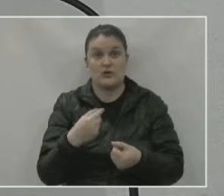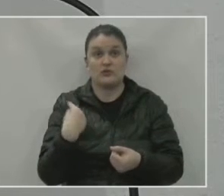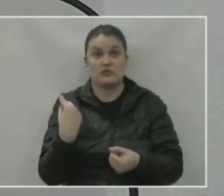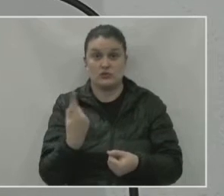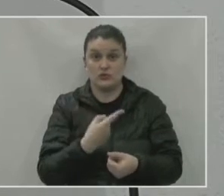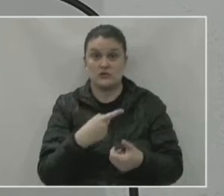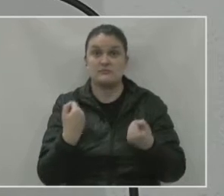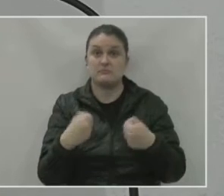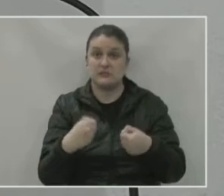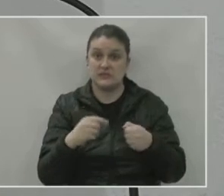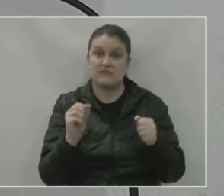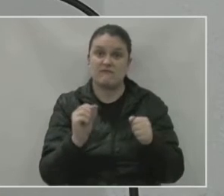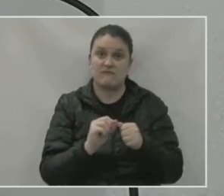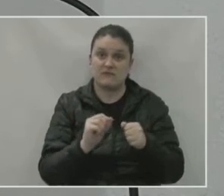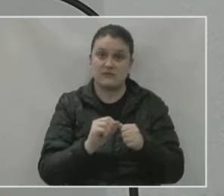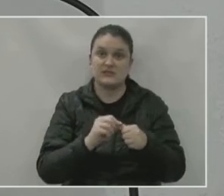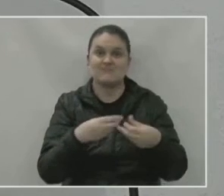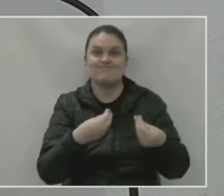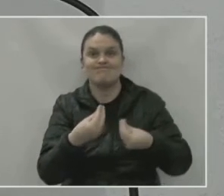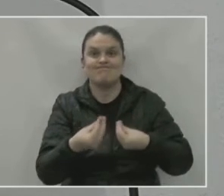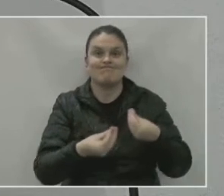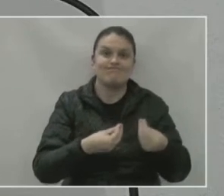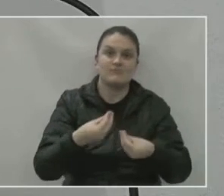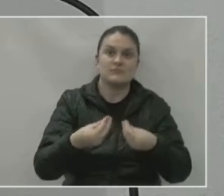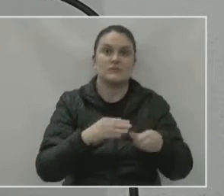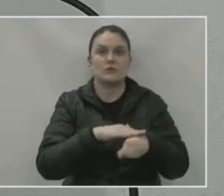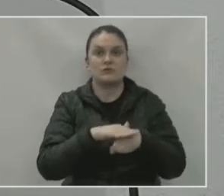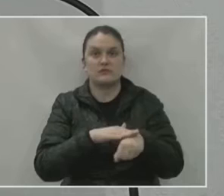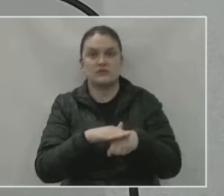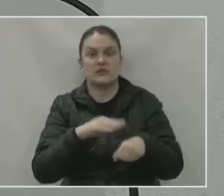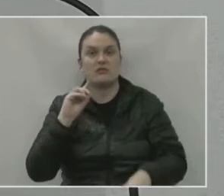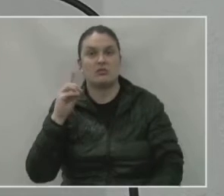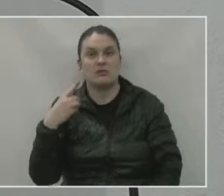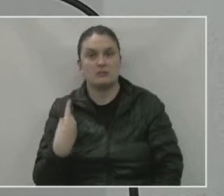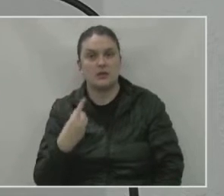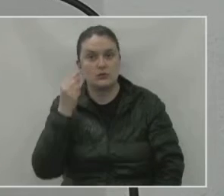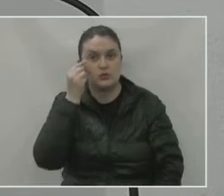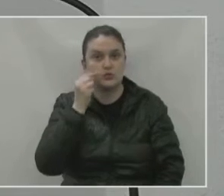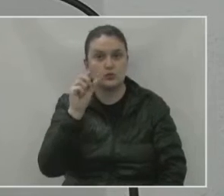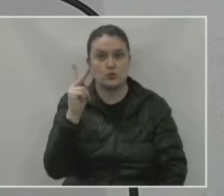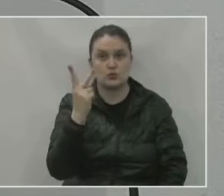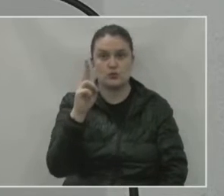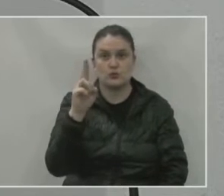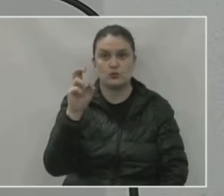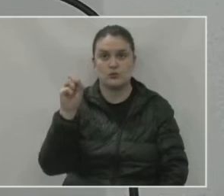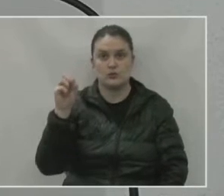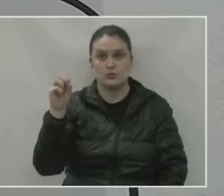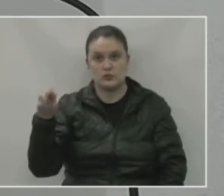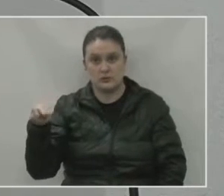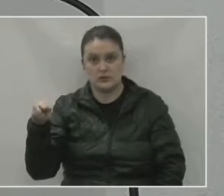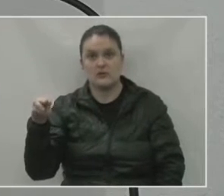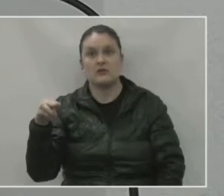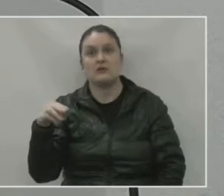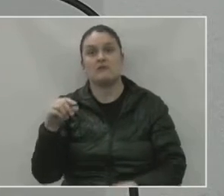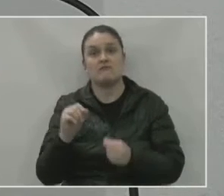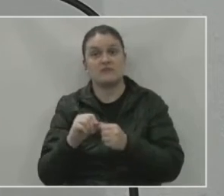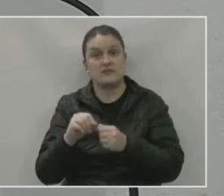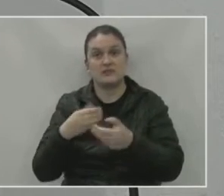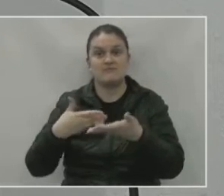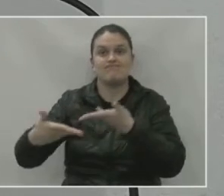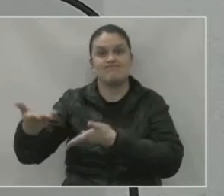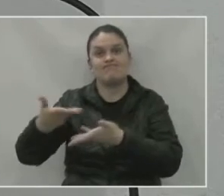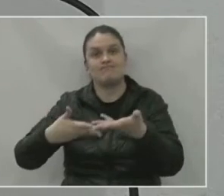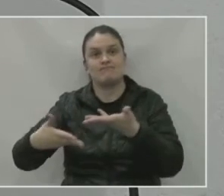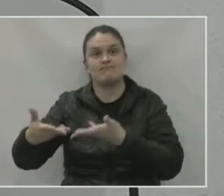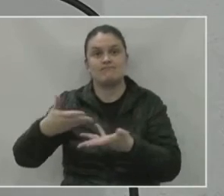teremos que fazer uma tratativa com o deputado Russenbach, para que ele faça o trâmite